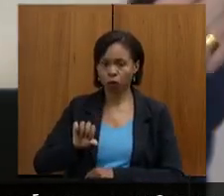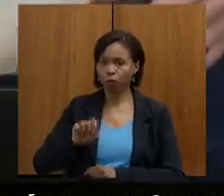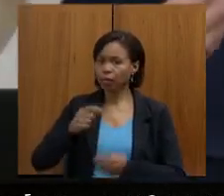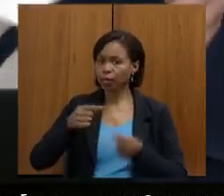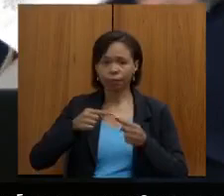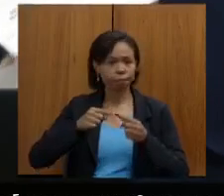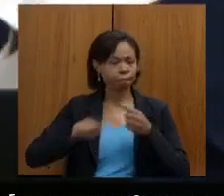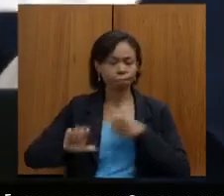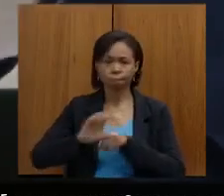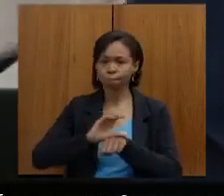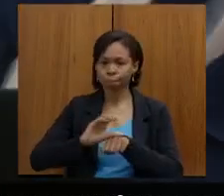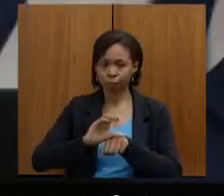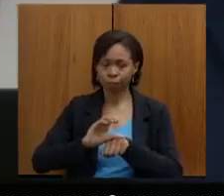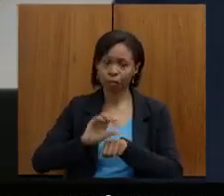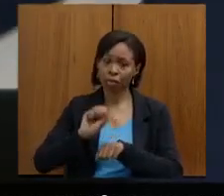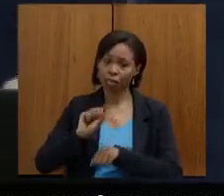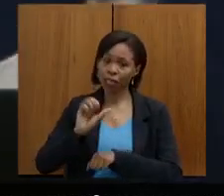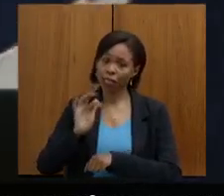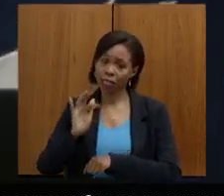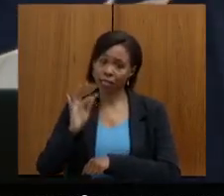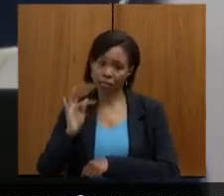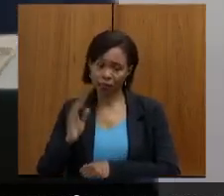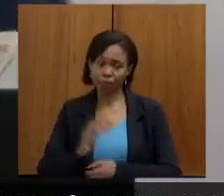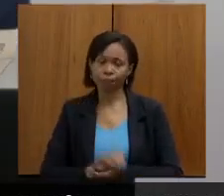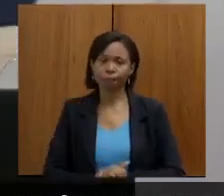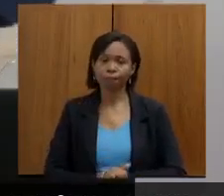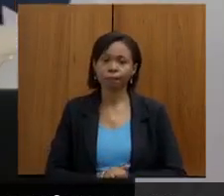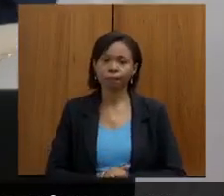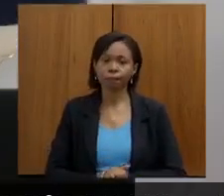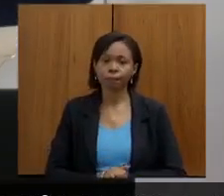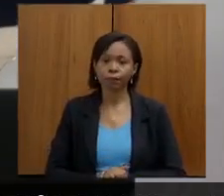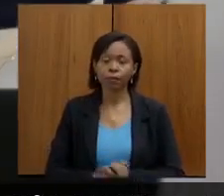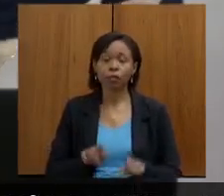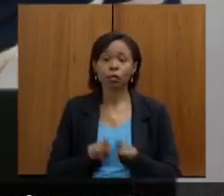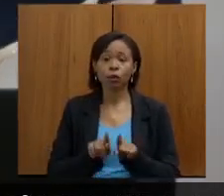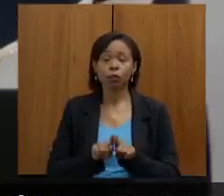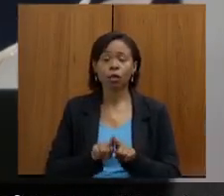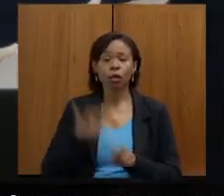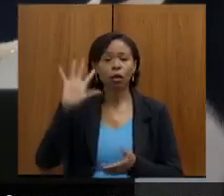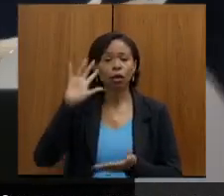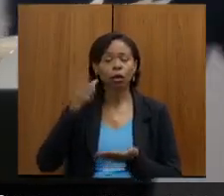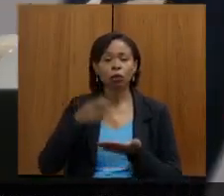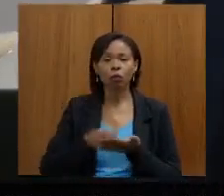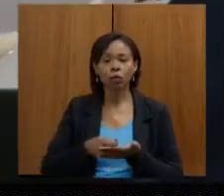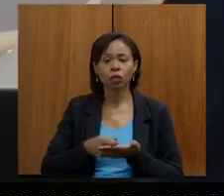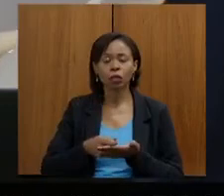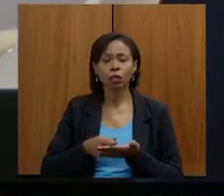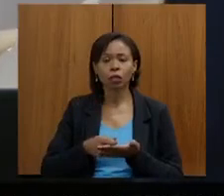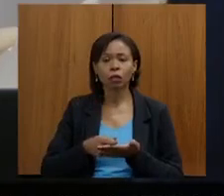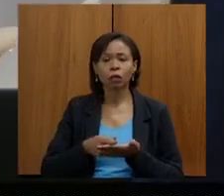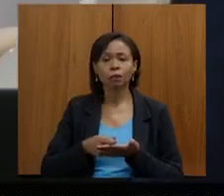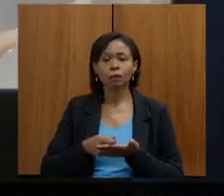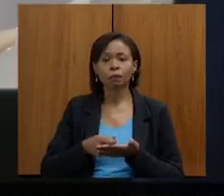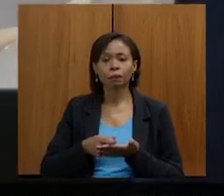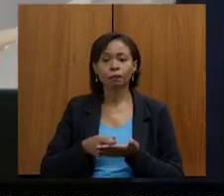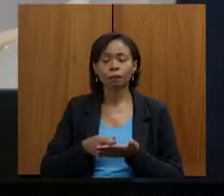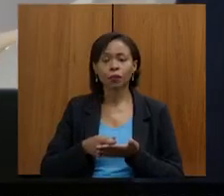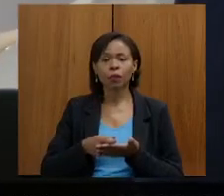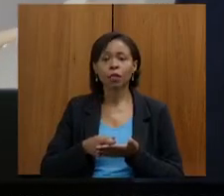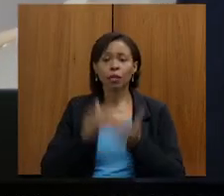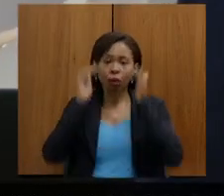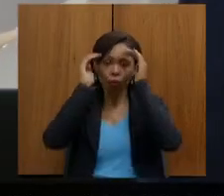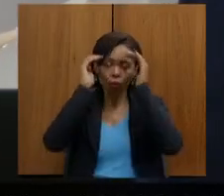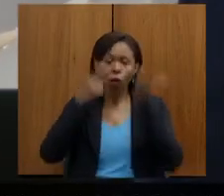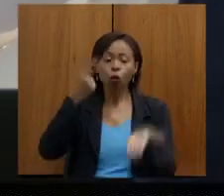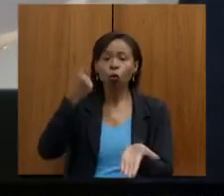inconstitucional pelo STF em dois acordos também pedindo providências para realizar esforços no sentido de que seja integralmente